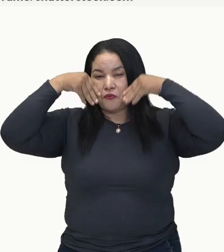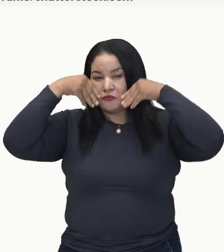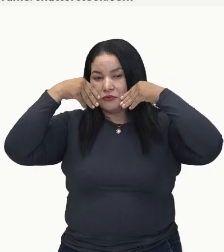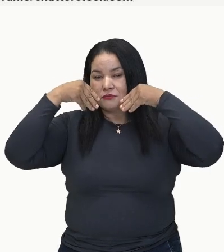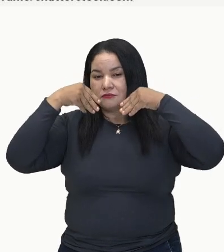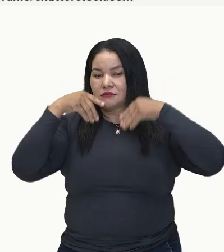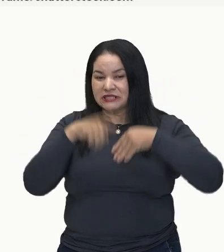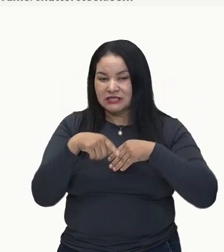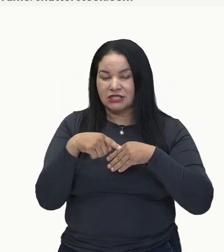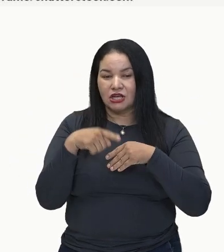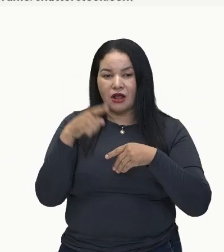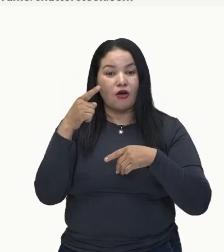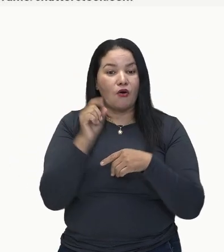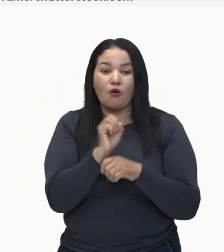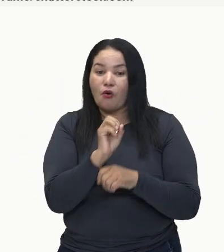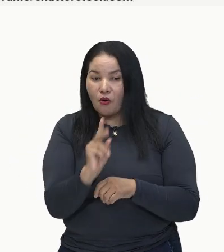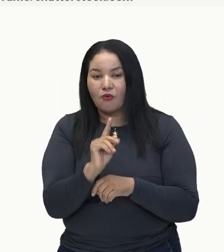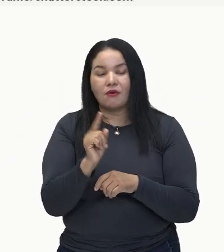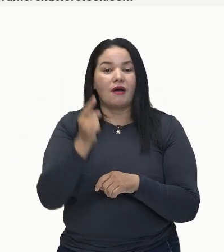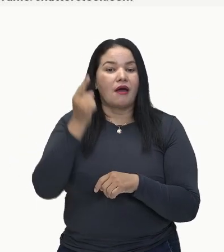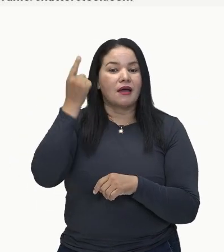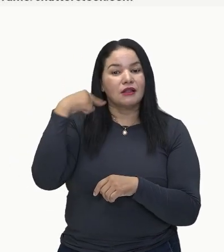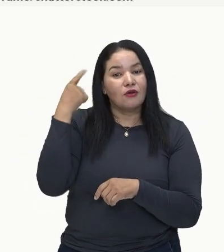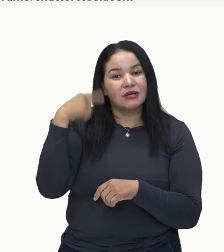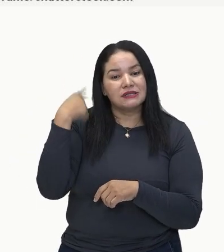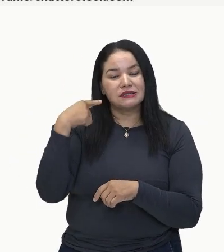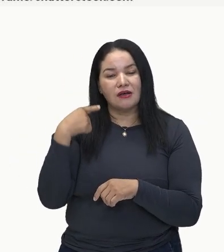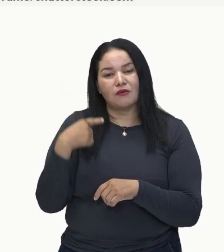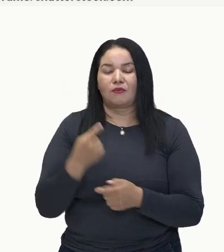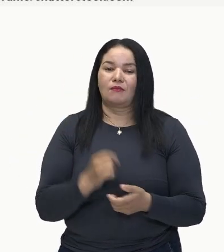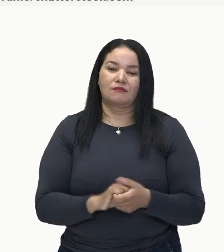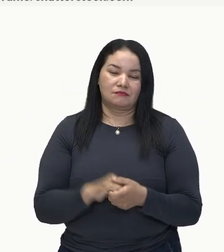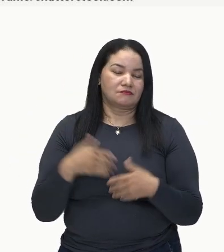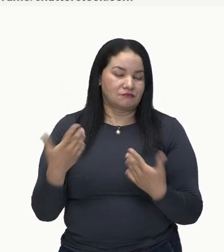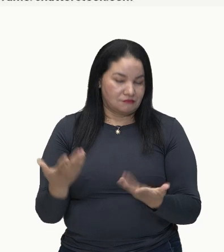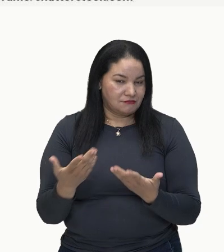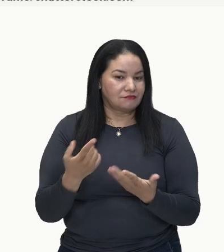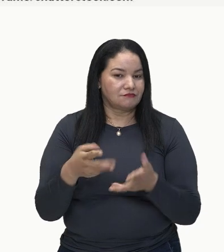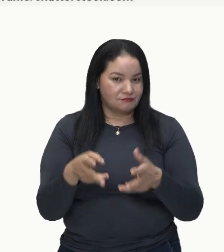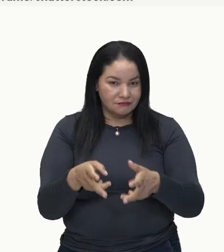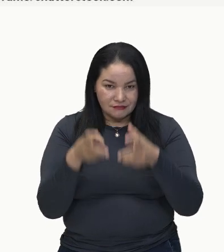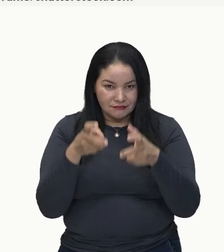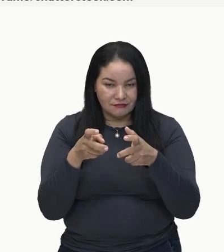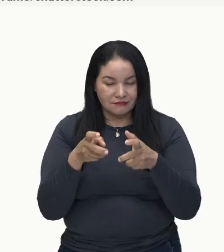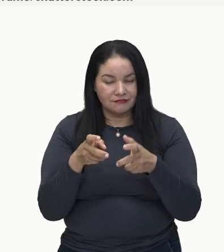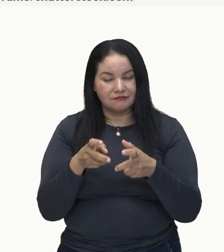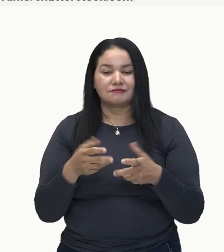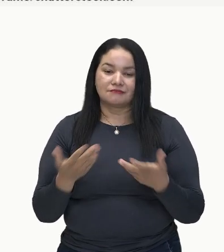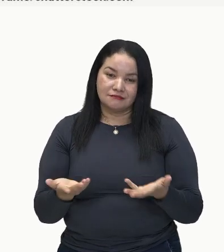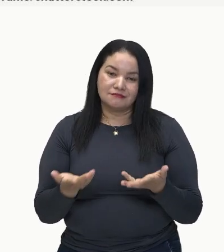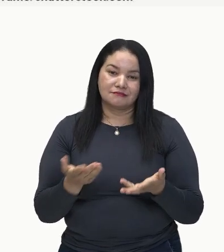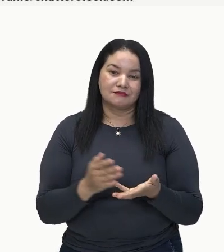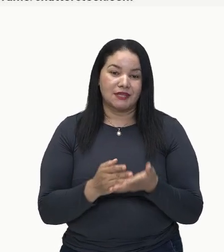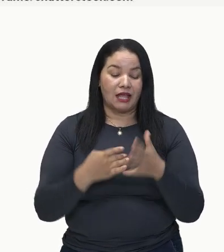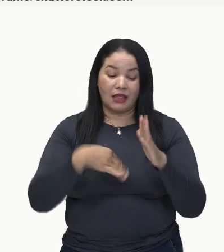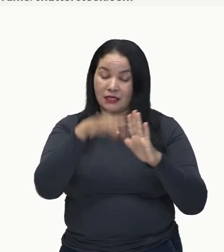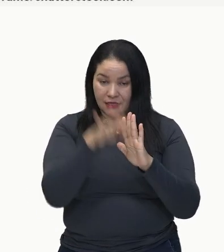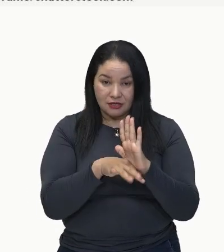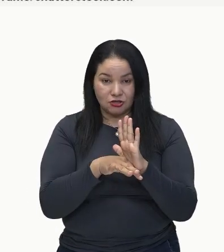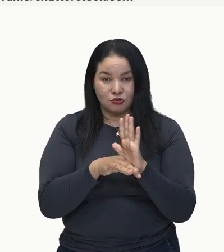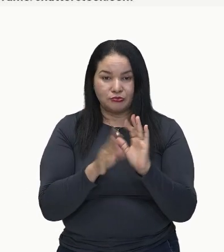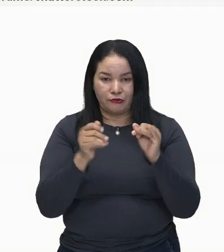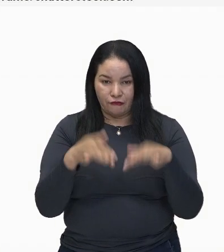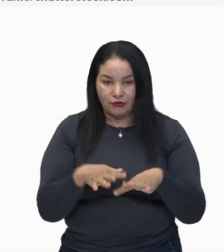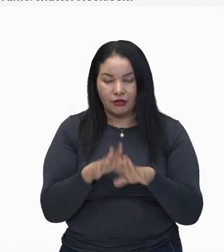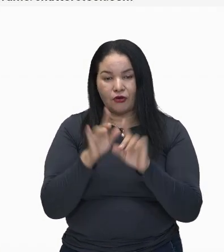já enlouqueceu? Muito bem, notaram aí? Então, peguei mais um texto, final, olha o